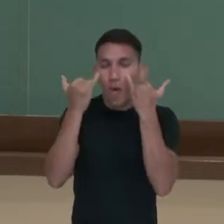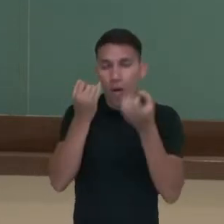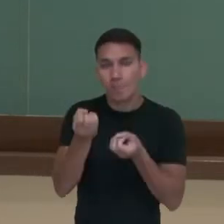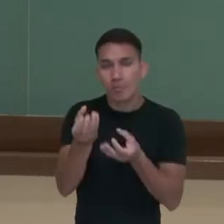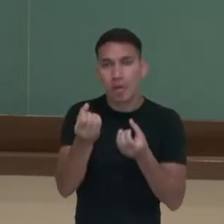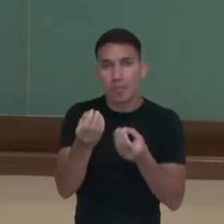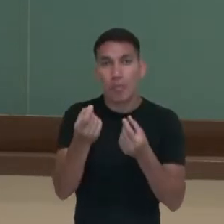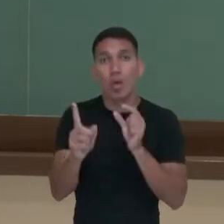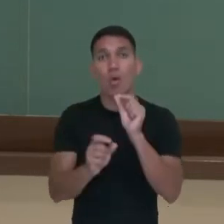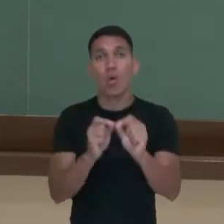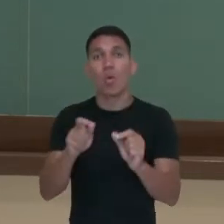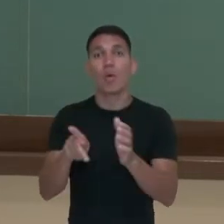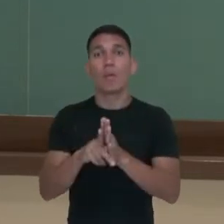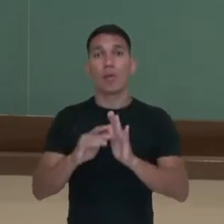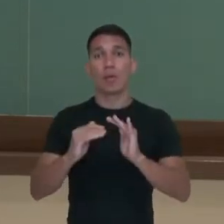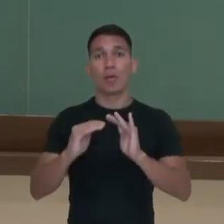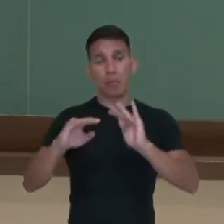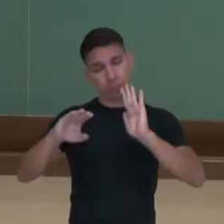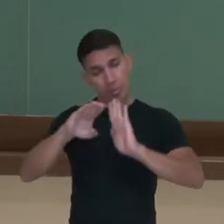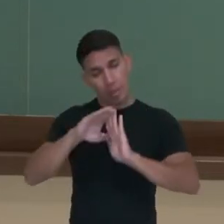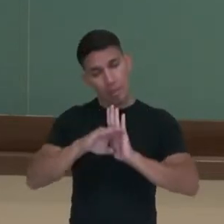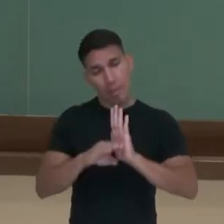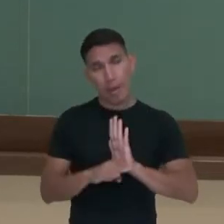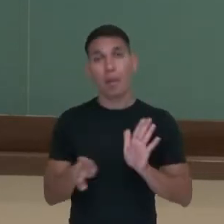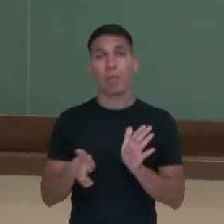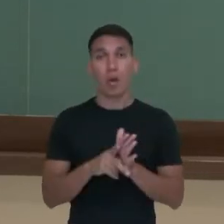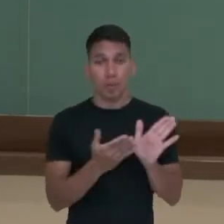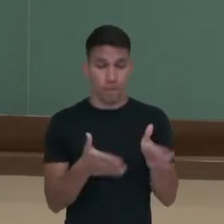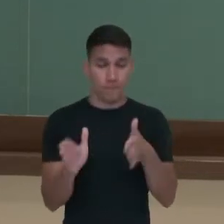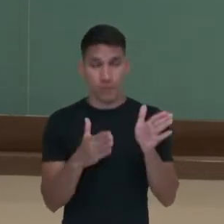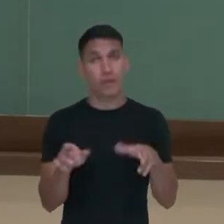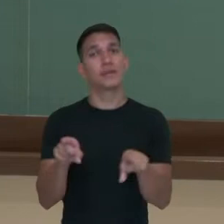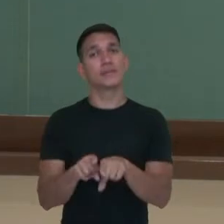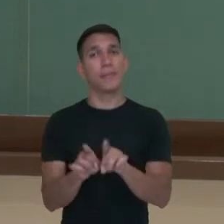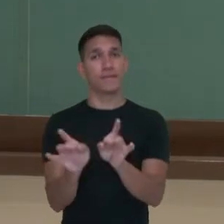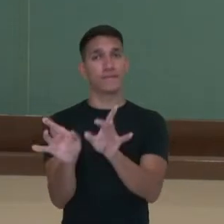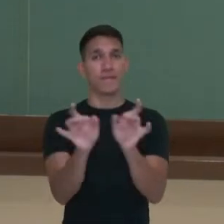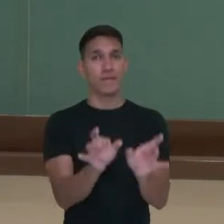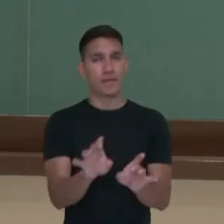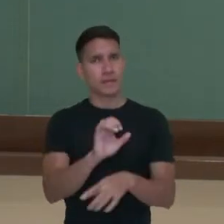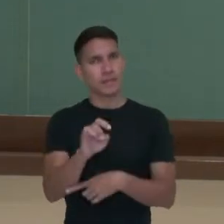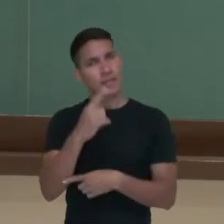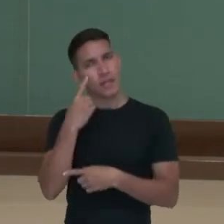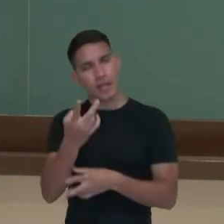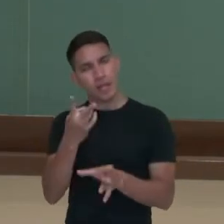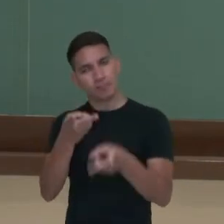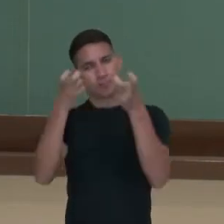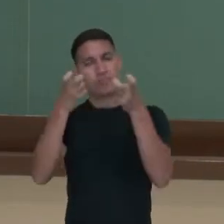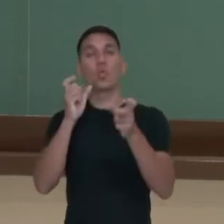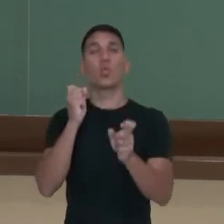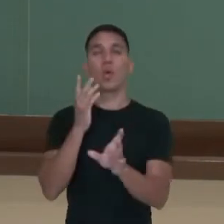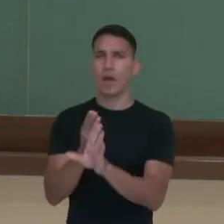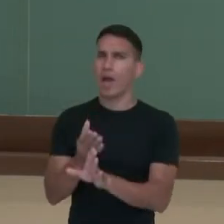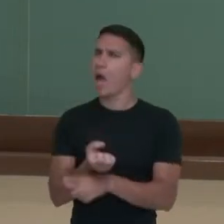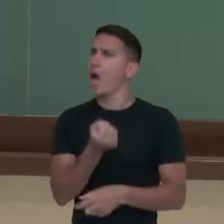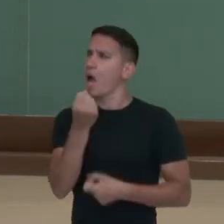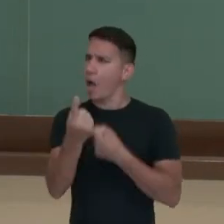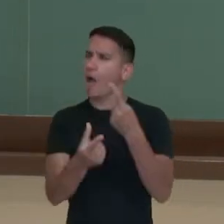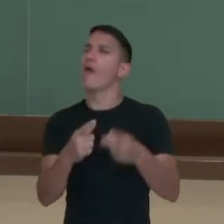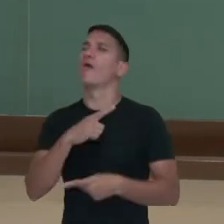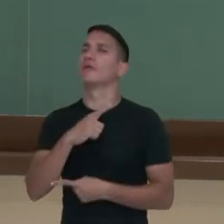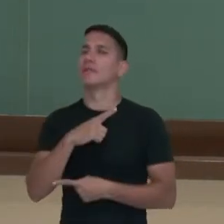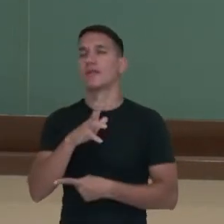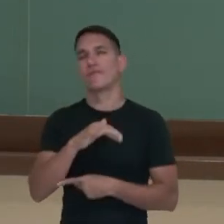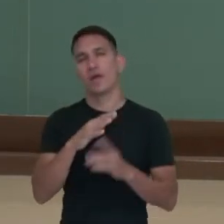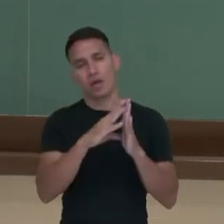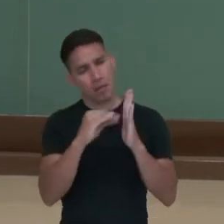suas medidas, tanto na produção quanto no comércio. Se você observar, alguns produtos no mercado vão ter